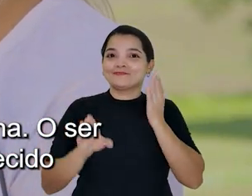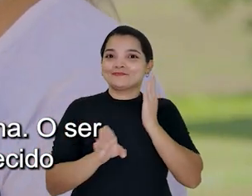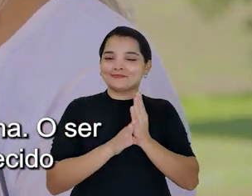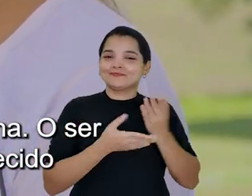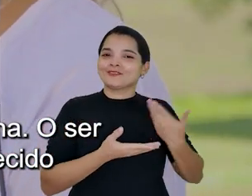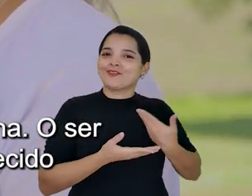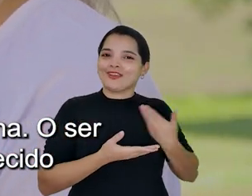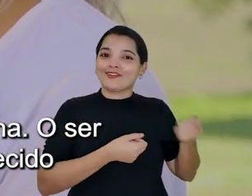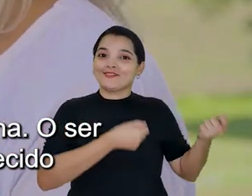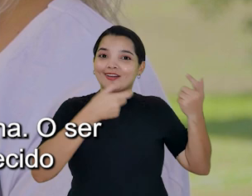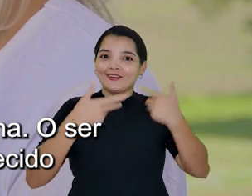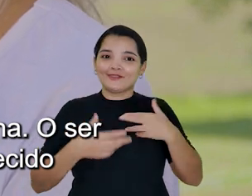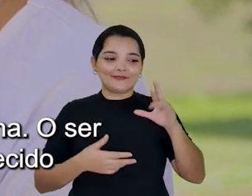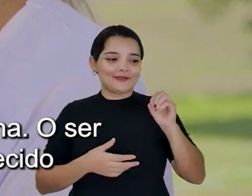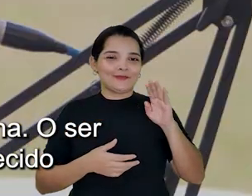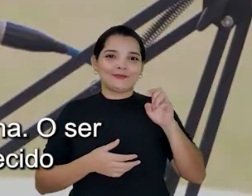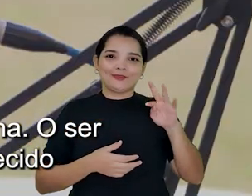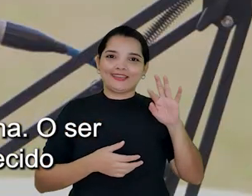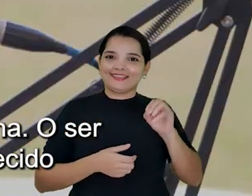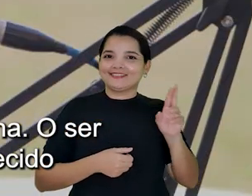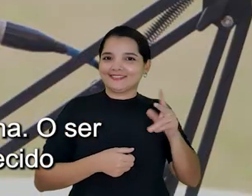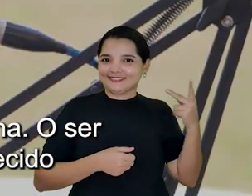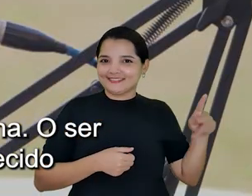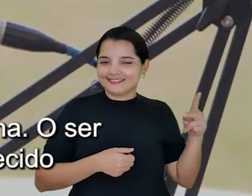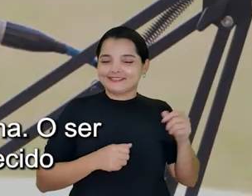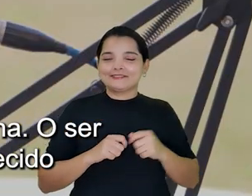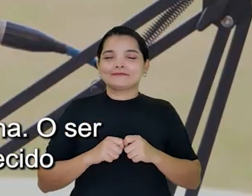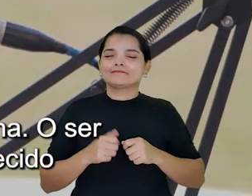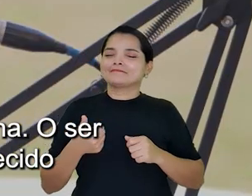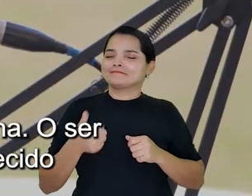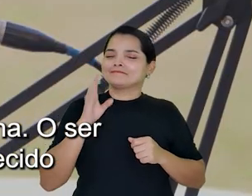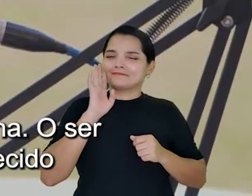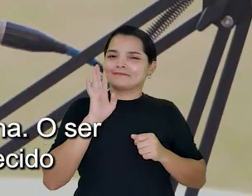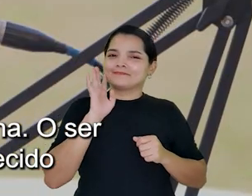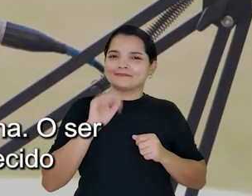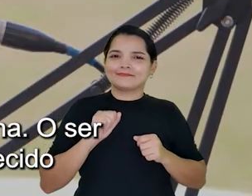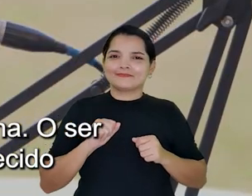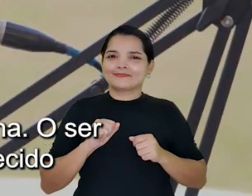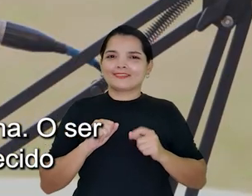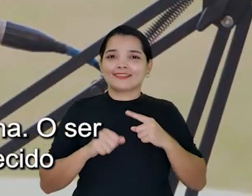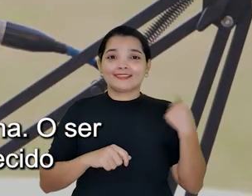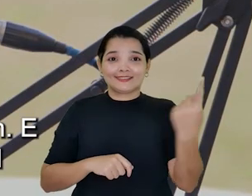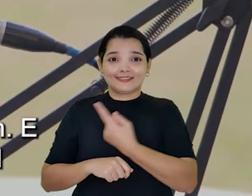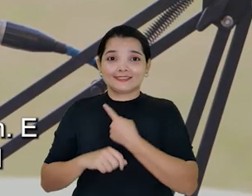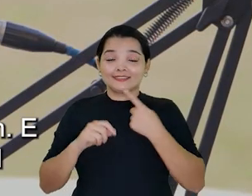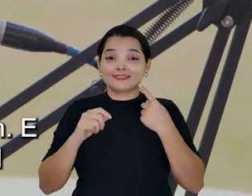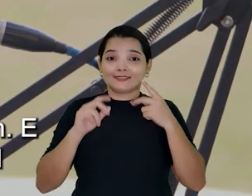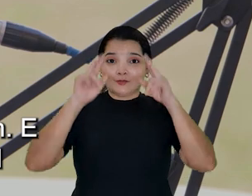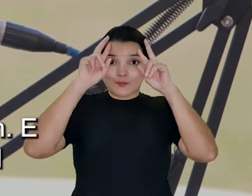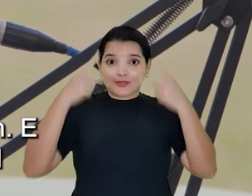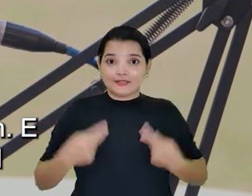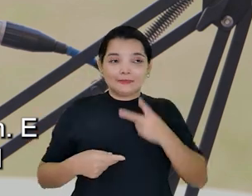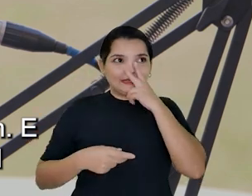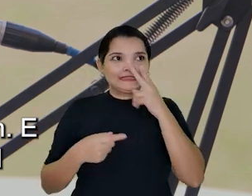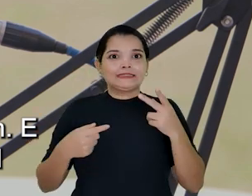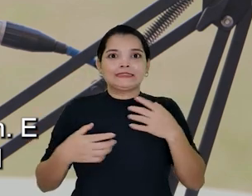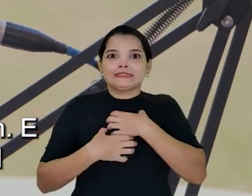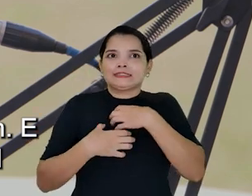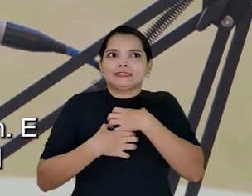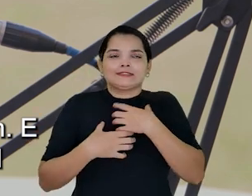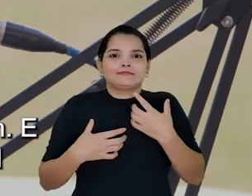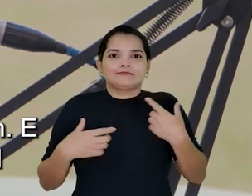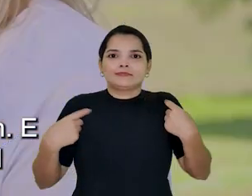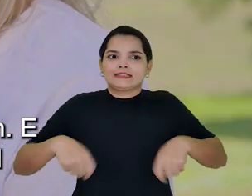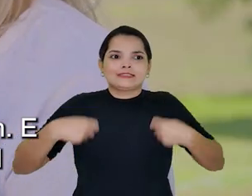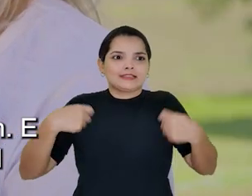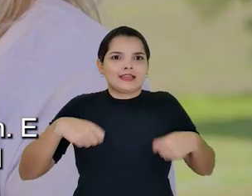burua falou comigo lá atrás que bacana o ser humano tem essa necessidade de ser reconhecido e ser visto né acho que todo